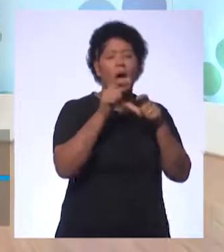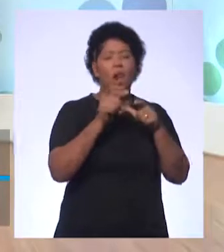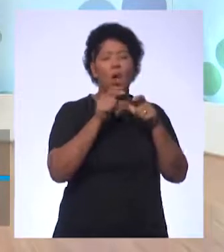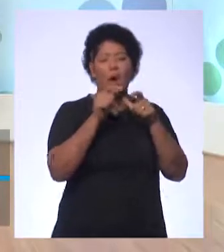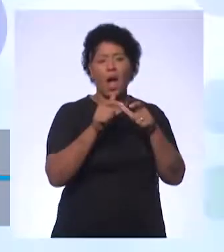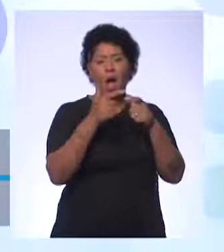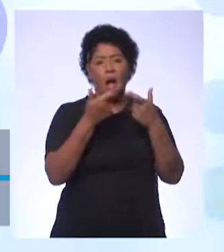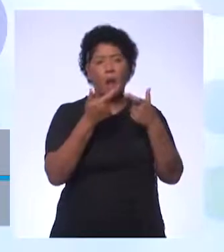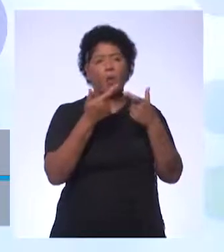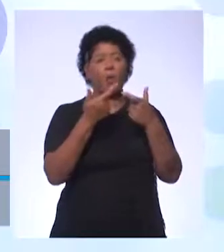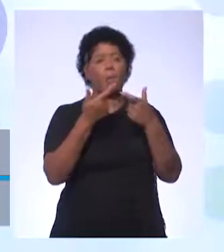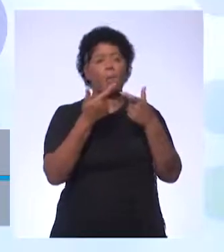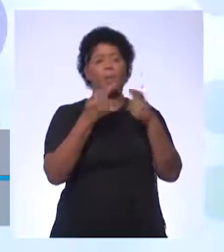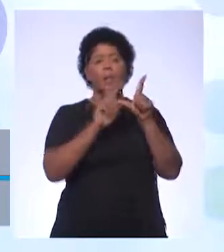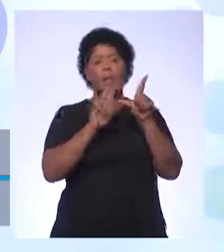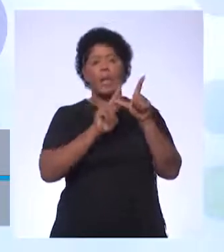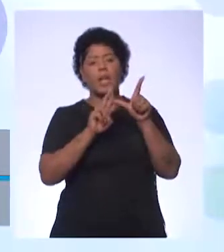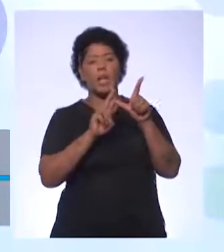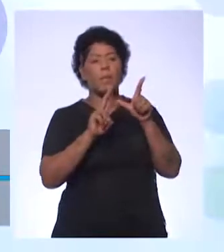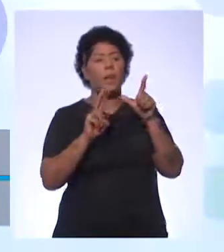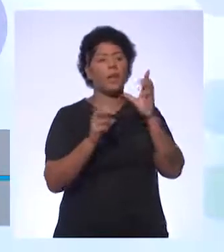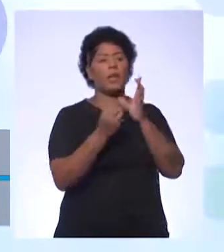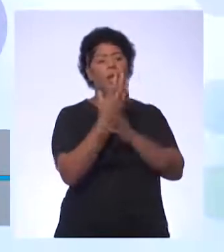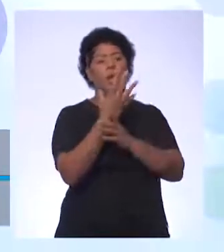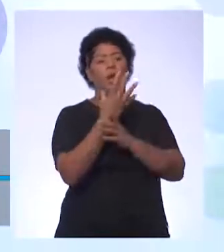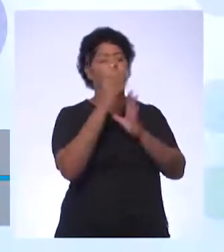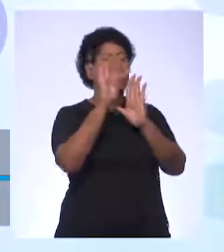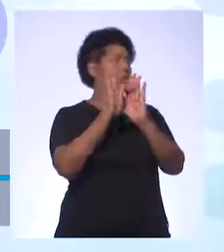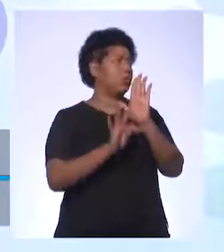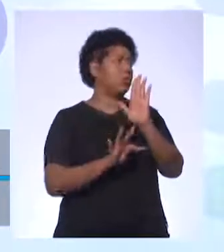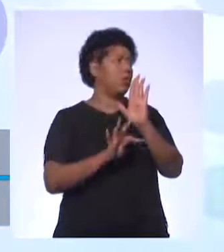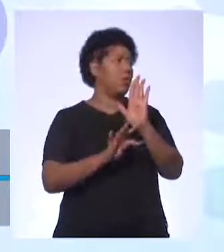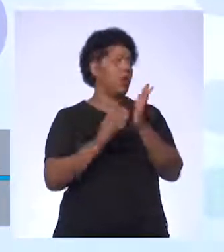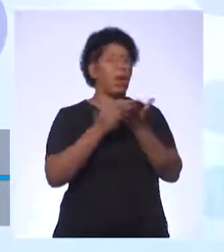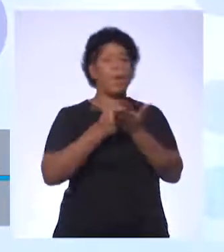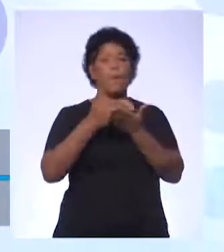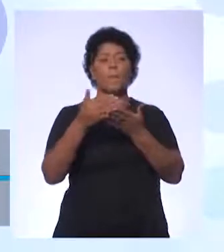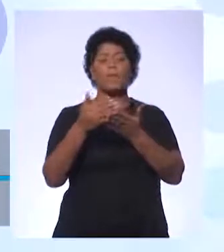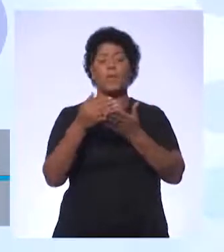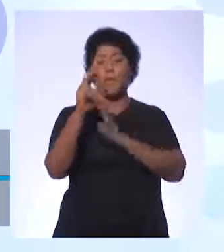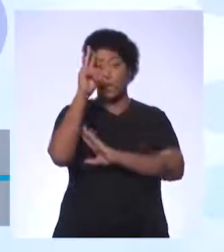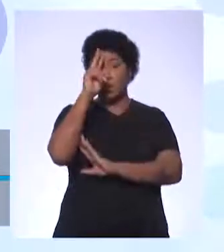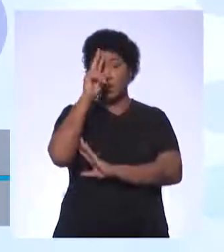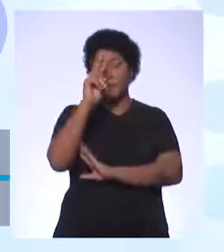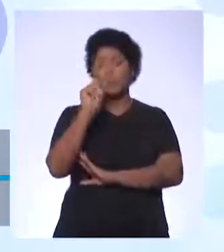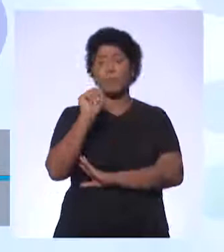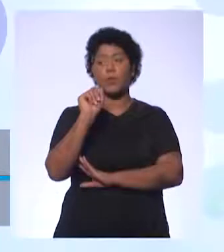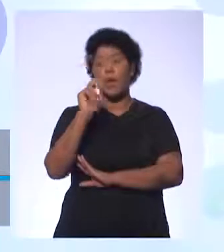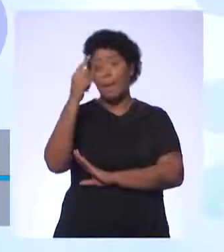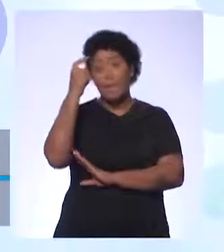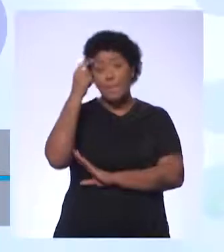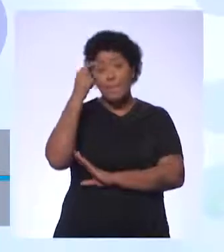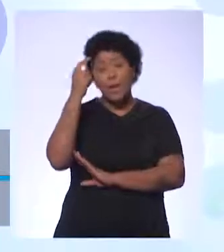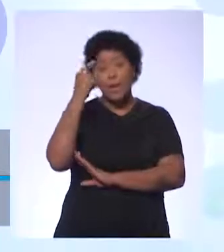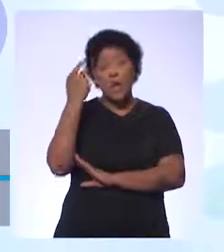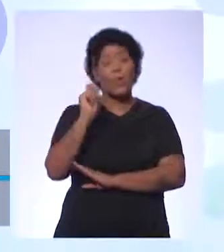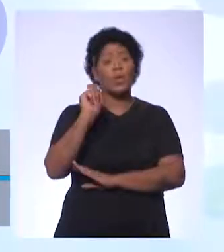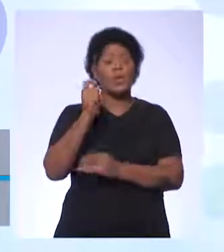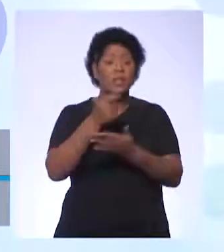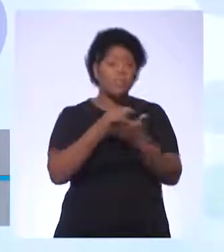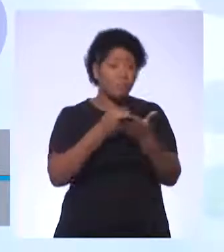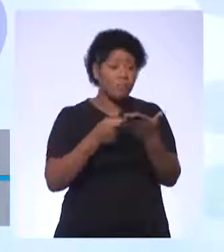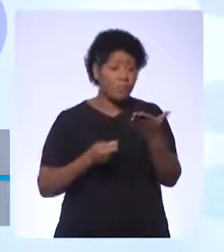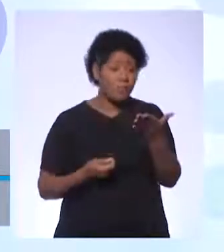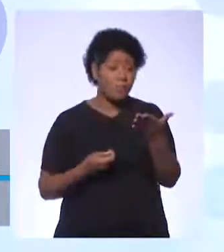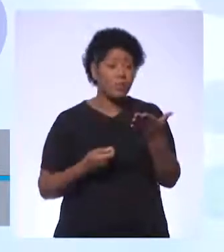nesse contexto. Professora, mas como eu vou fazer? Para começar uma história, você tem que pensar na história. Então, a primeira coisa é escrever a história, para